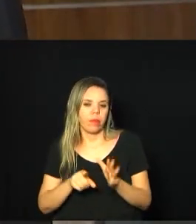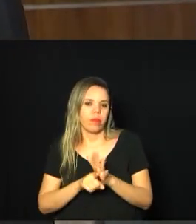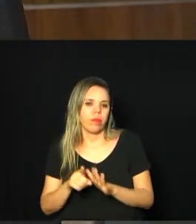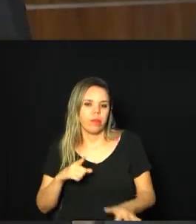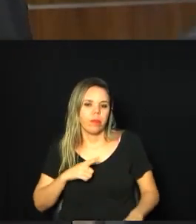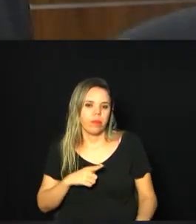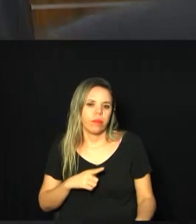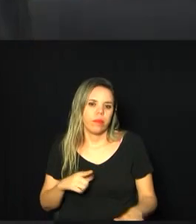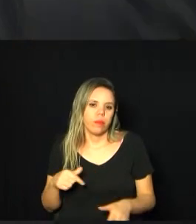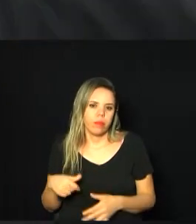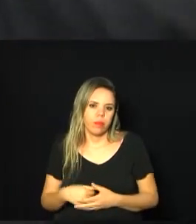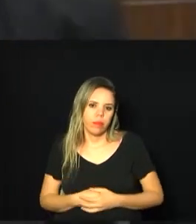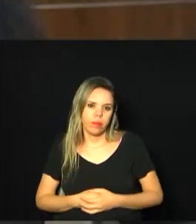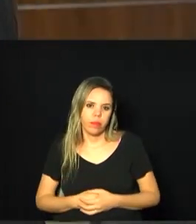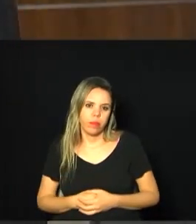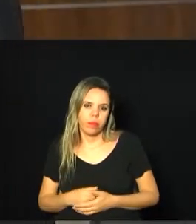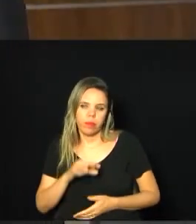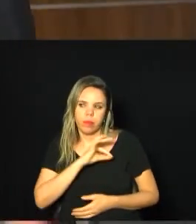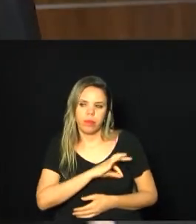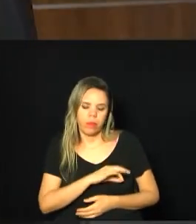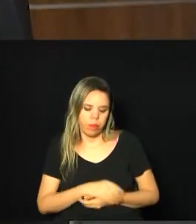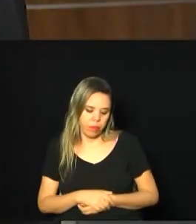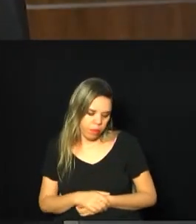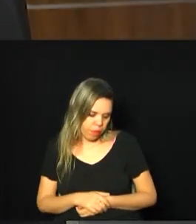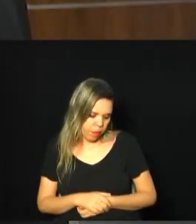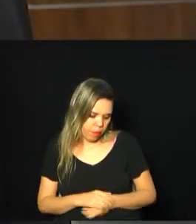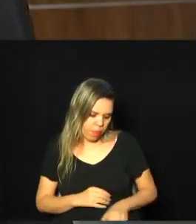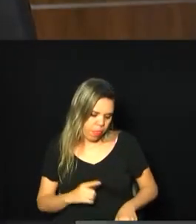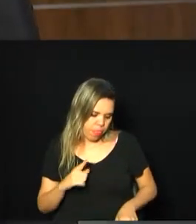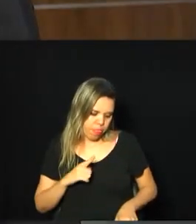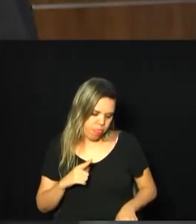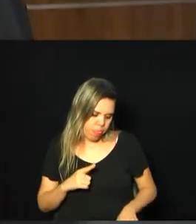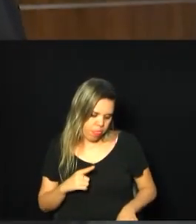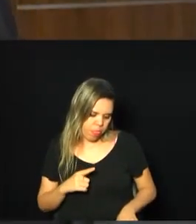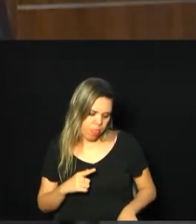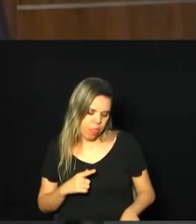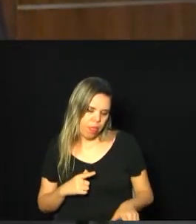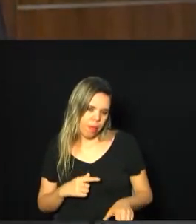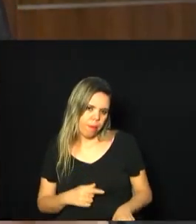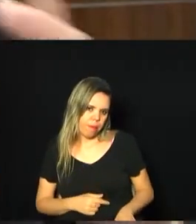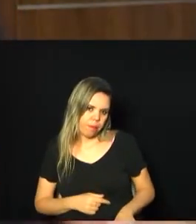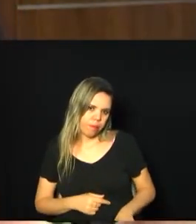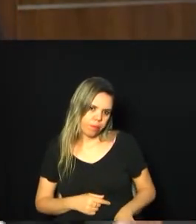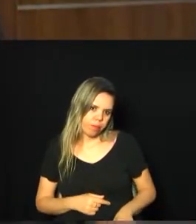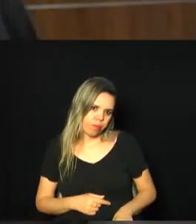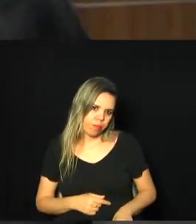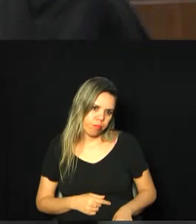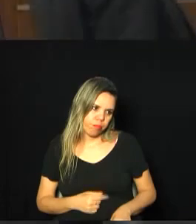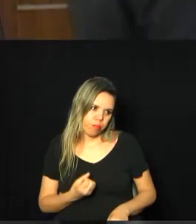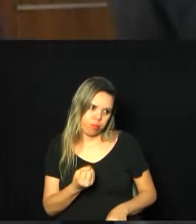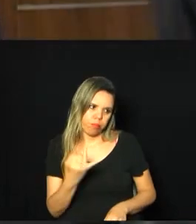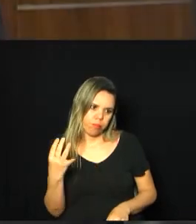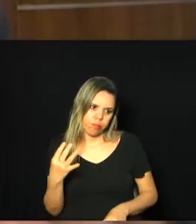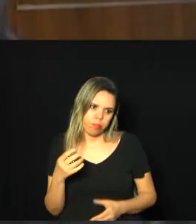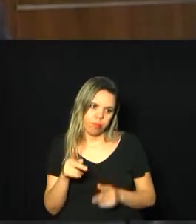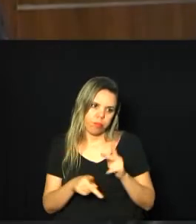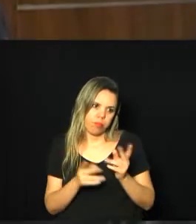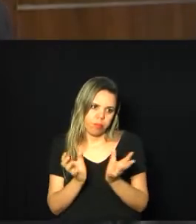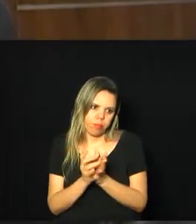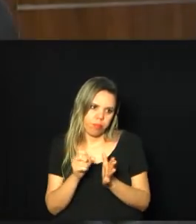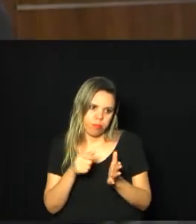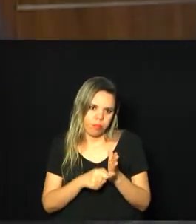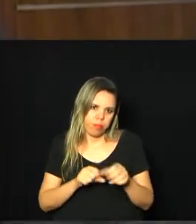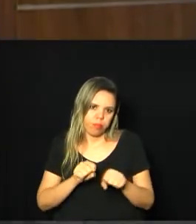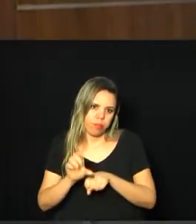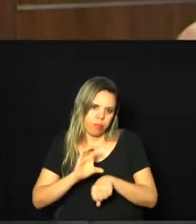nós temos é que do ponto de vista salarial há um cumprimento, mas do ponto de vista desse 1/3 dedicado à